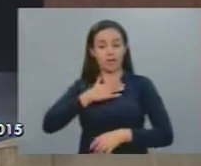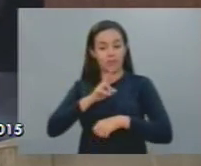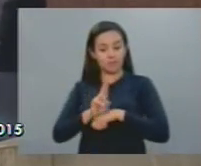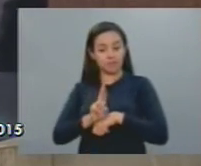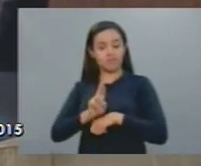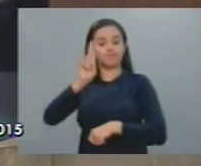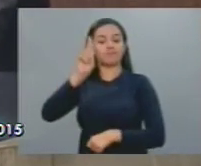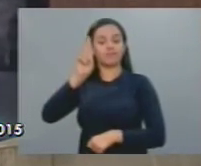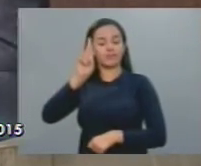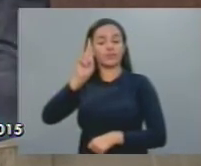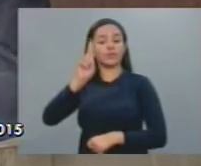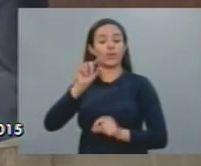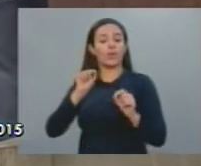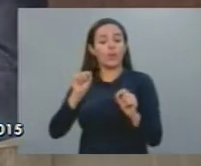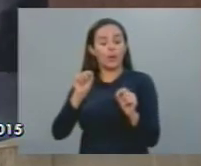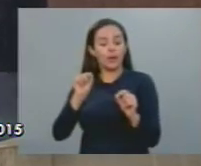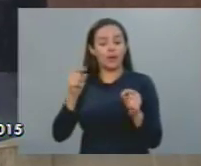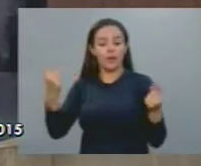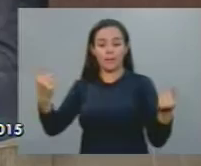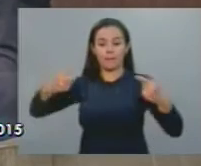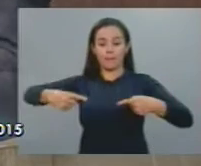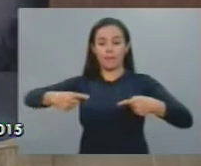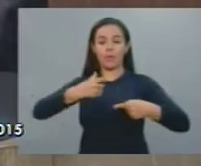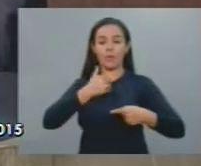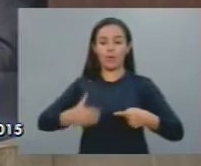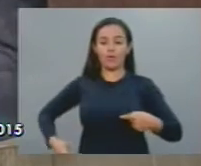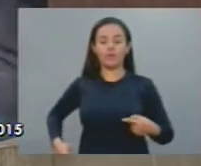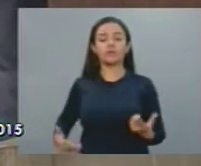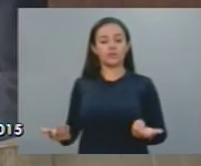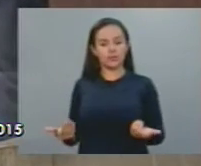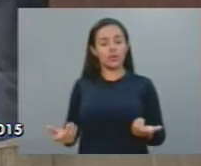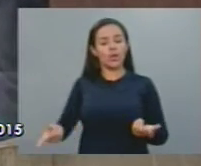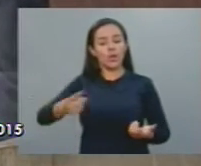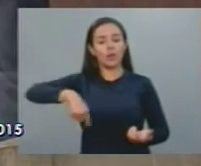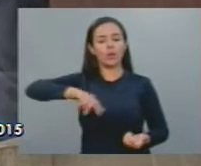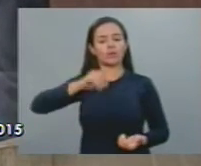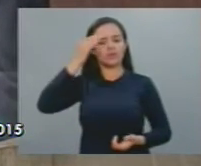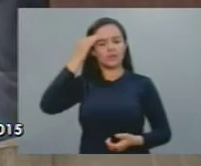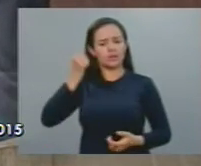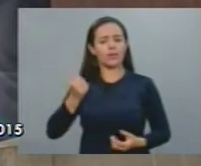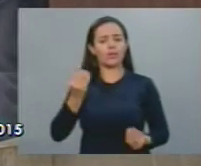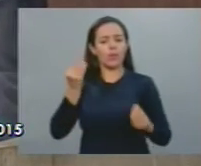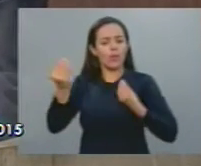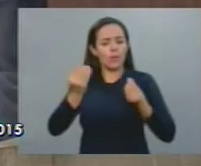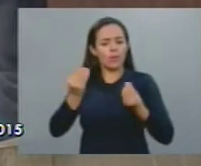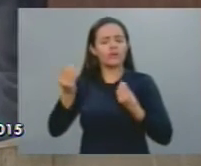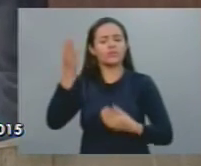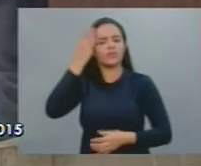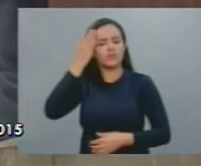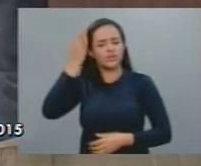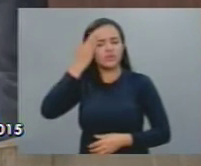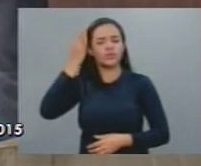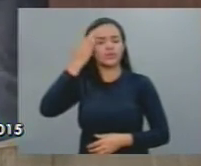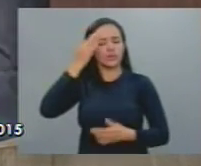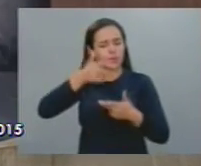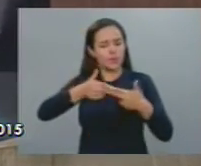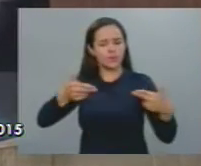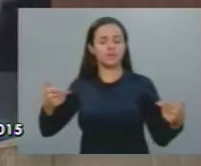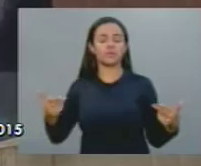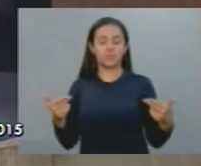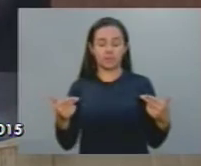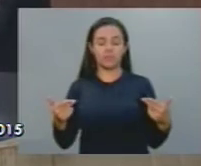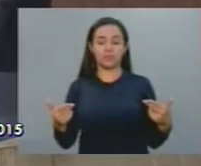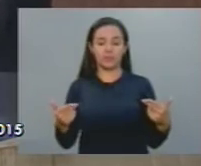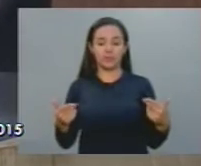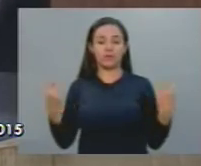entende os limites da democracia representativa, liberal burguesa. Ela entende esses limites. Nós